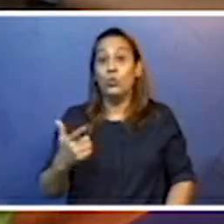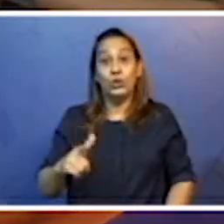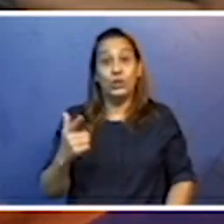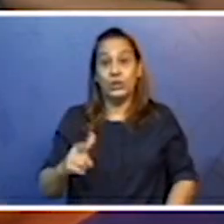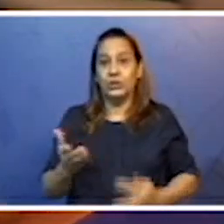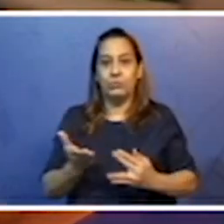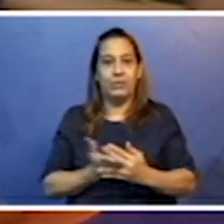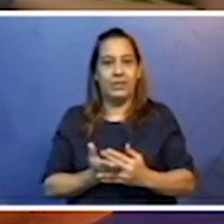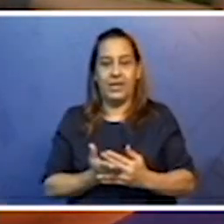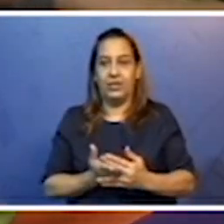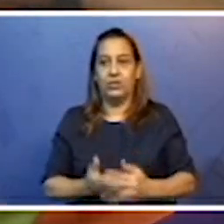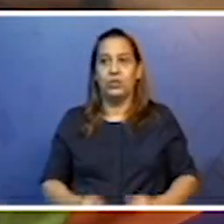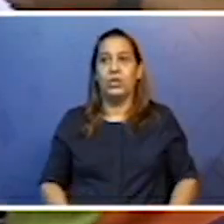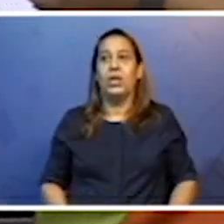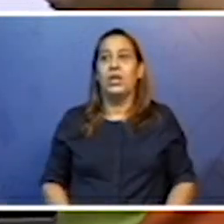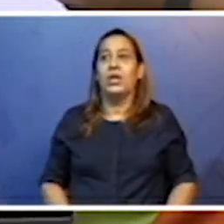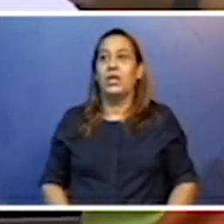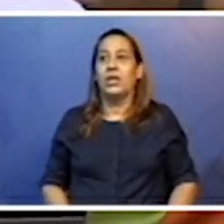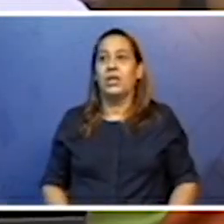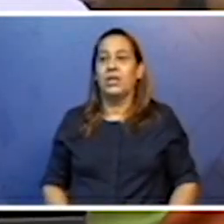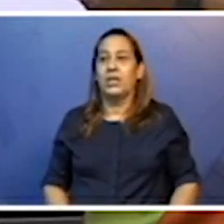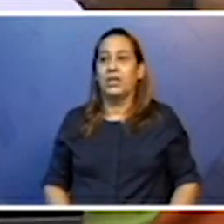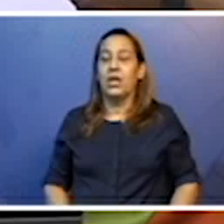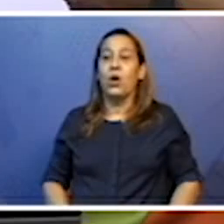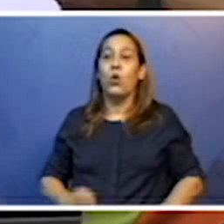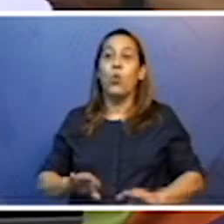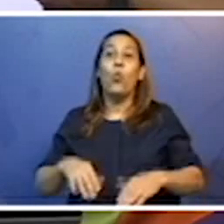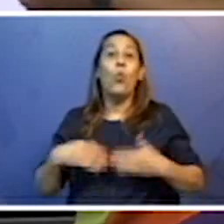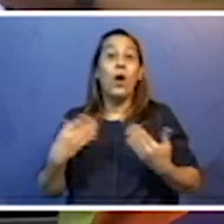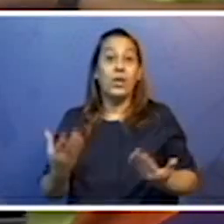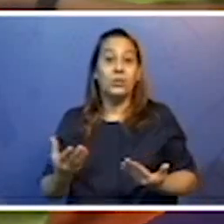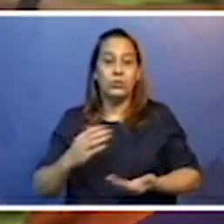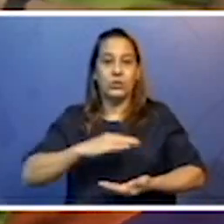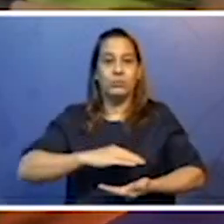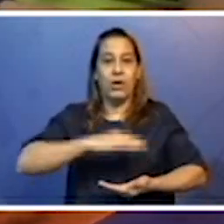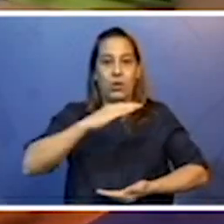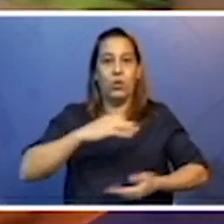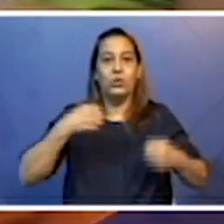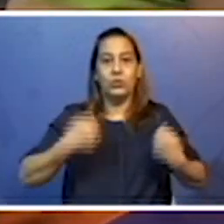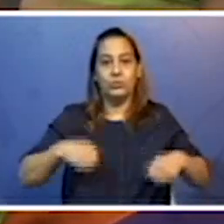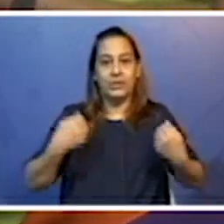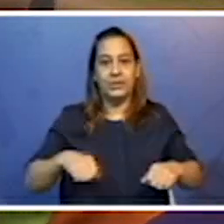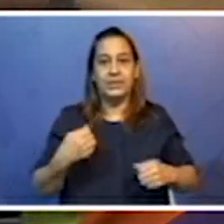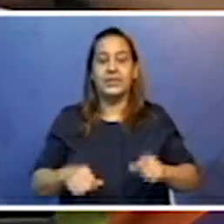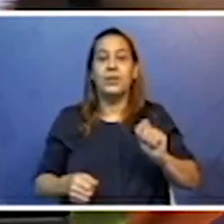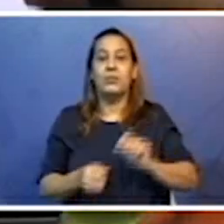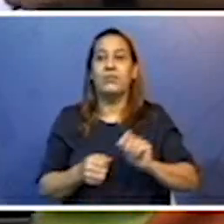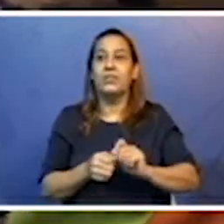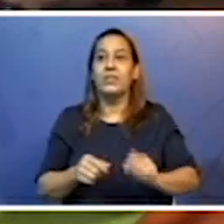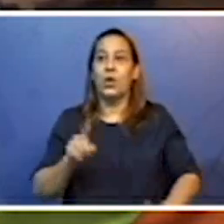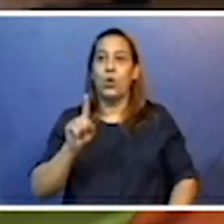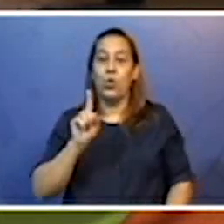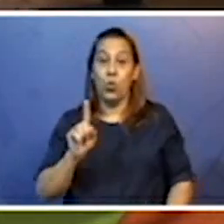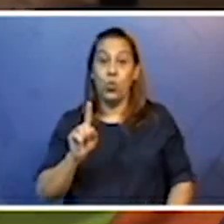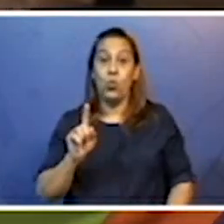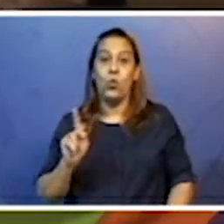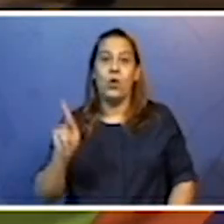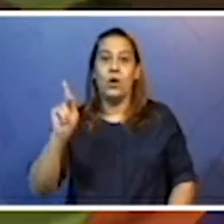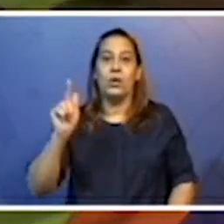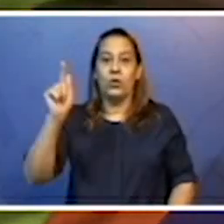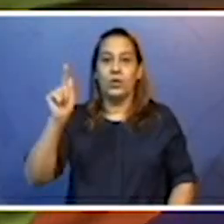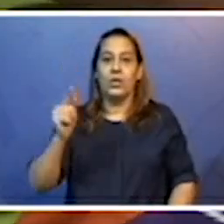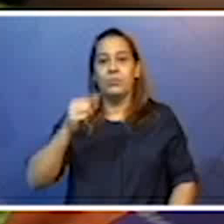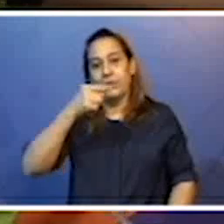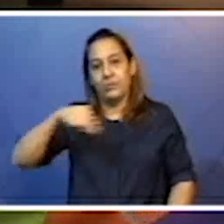de 500 gramas. Quantos pacotes com essa medida ela teve de comprar para levar 1 quilo de café para